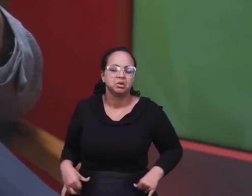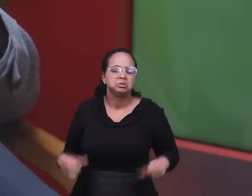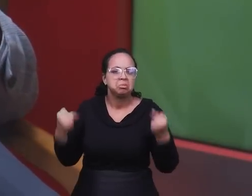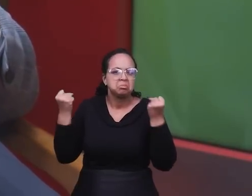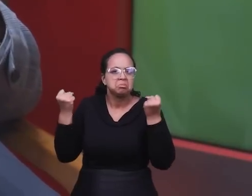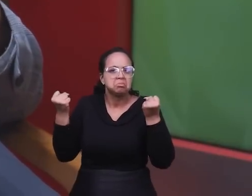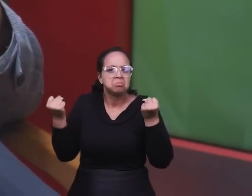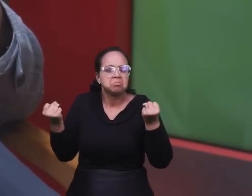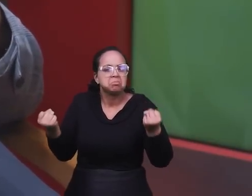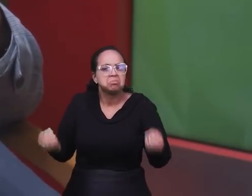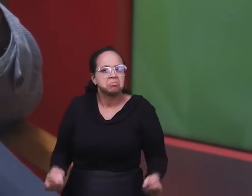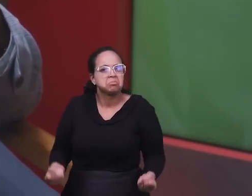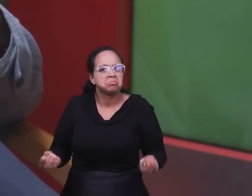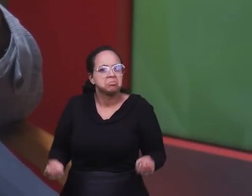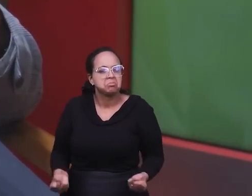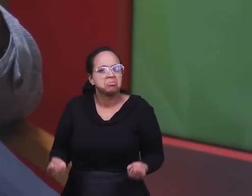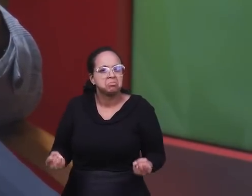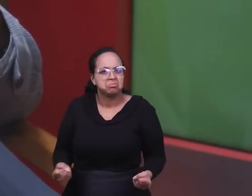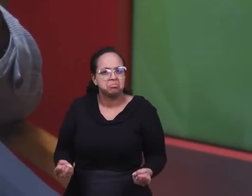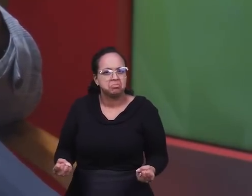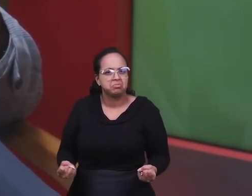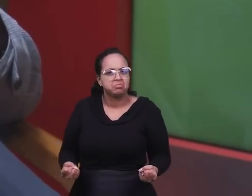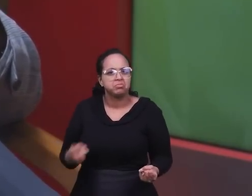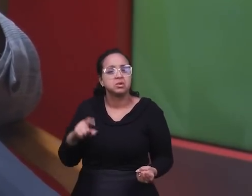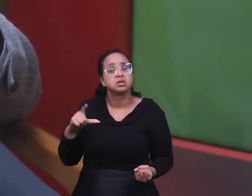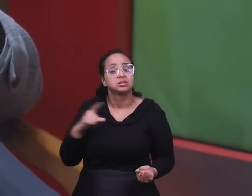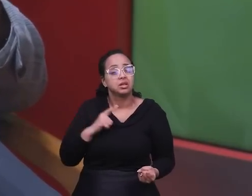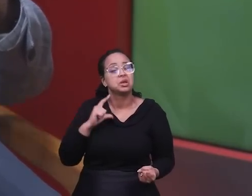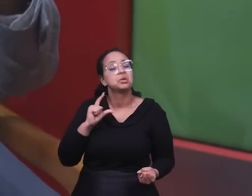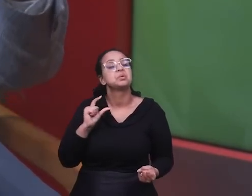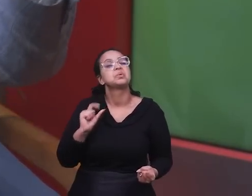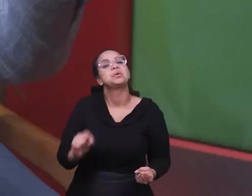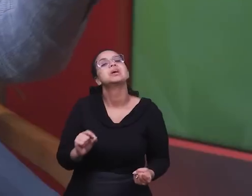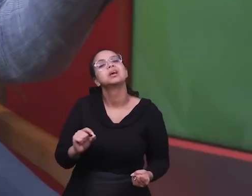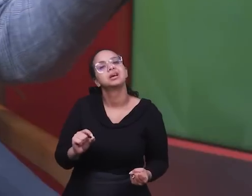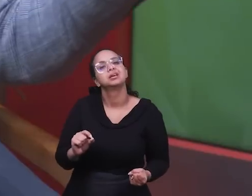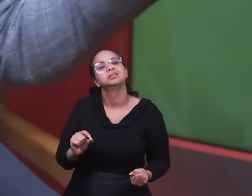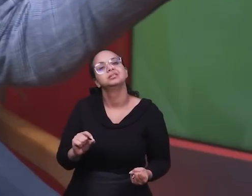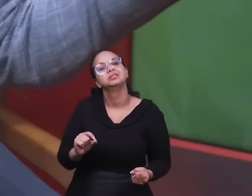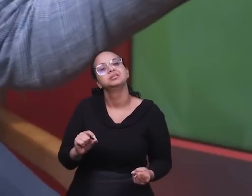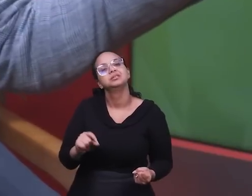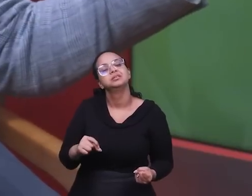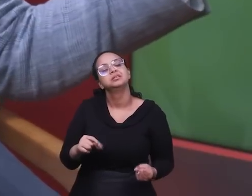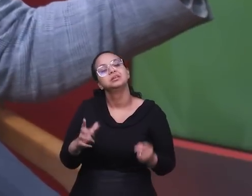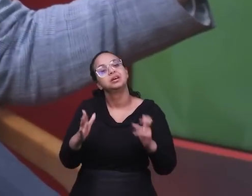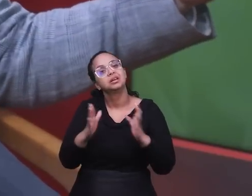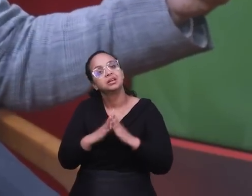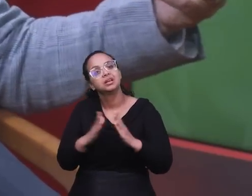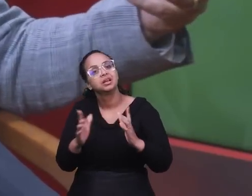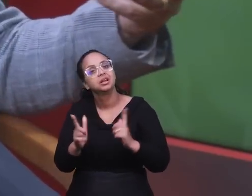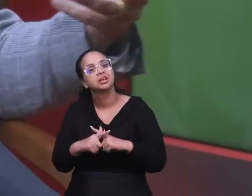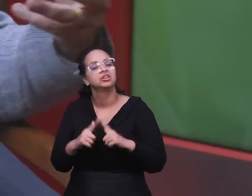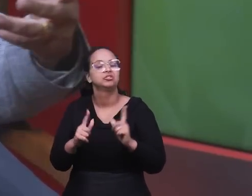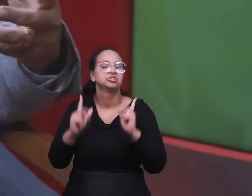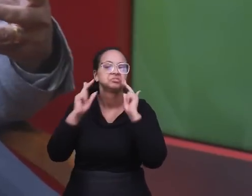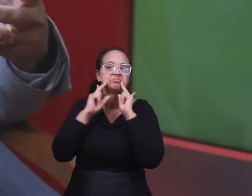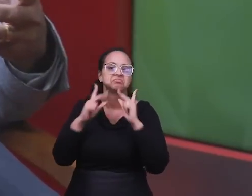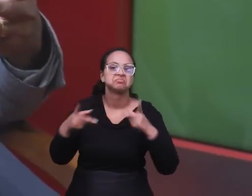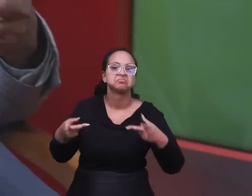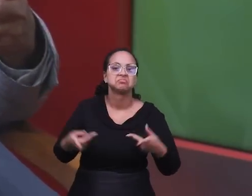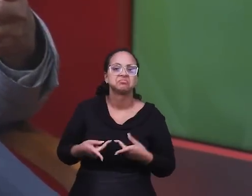ramalhete, esse conjunto de sofrimentos é que trouxe para a igreja, para o